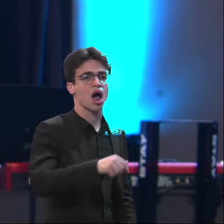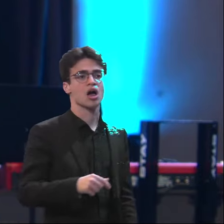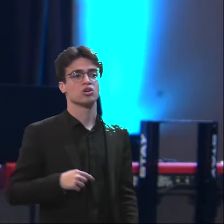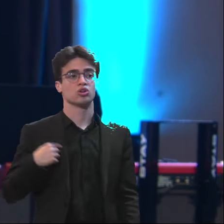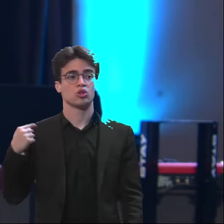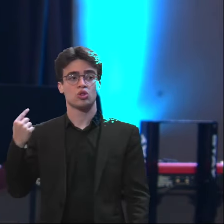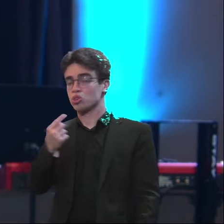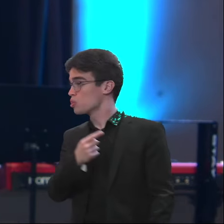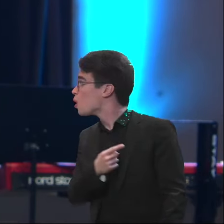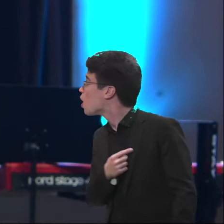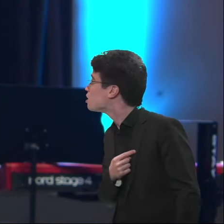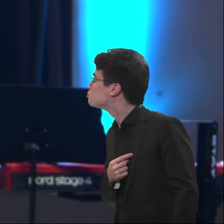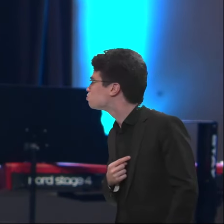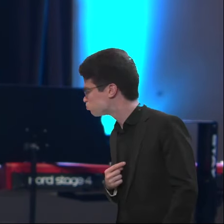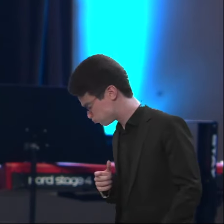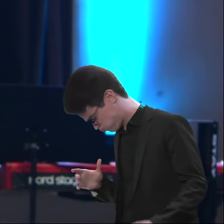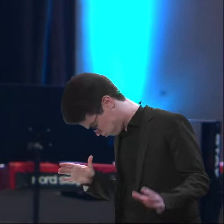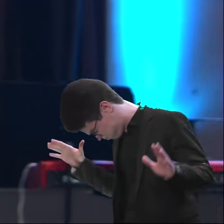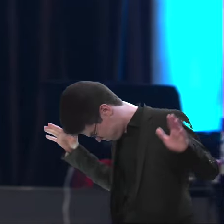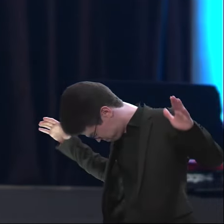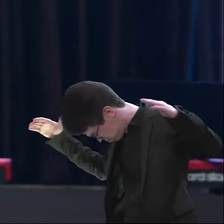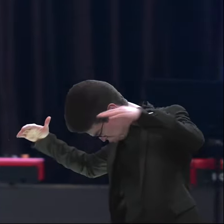nos prostra.